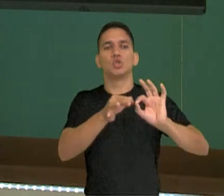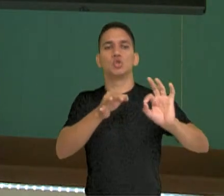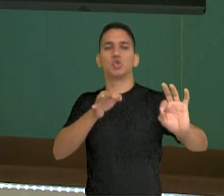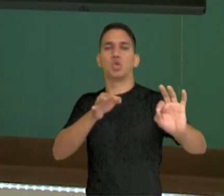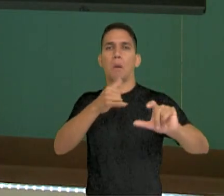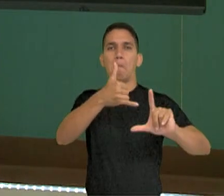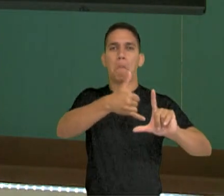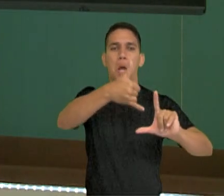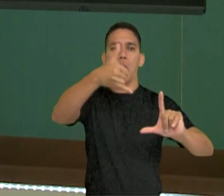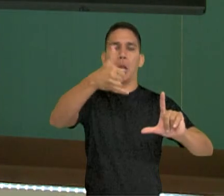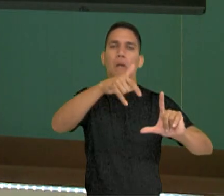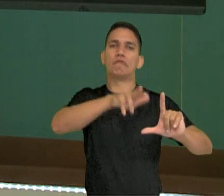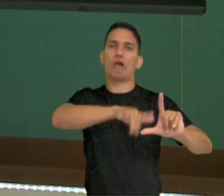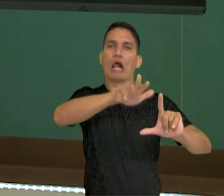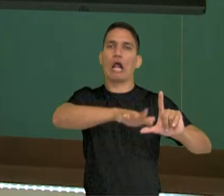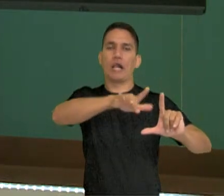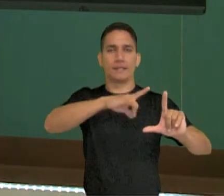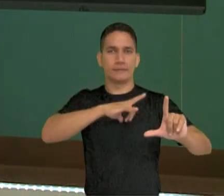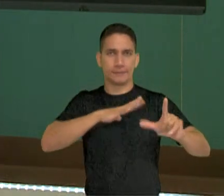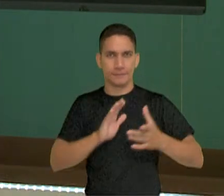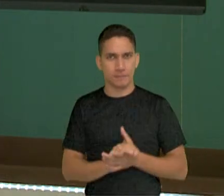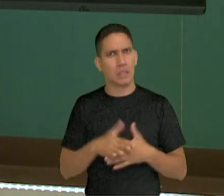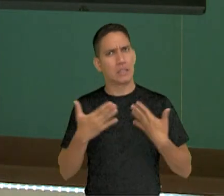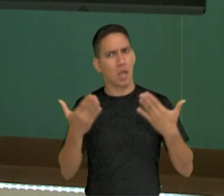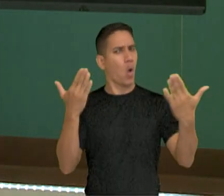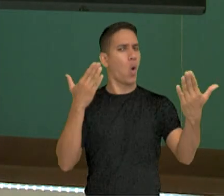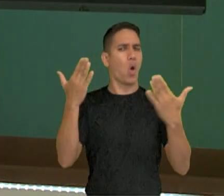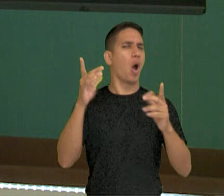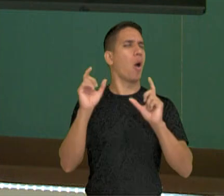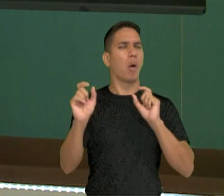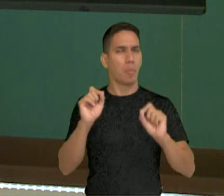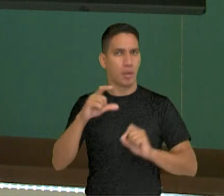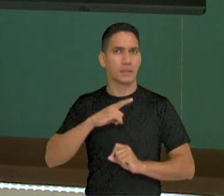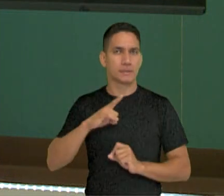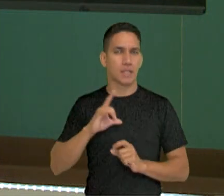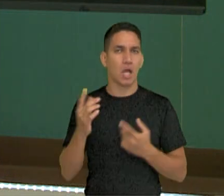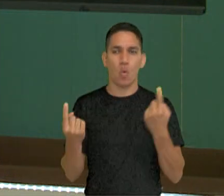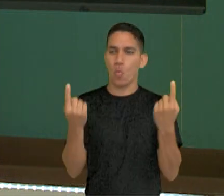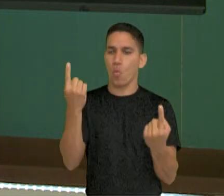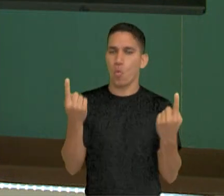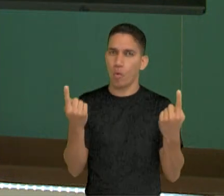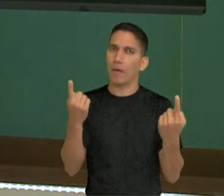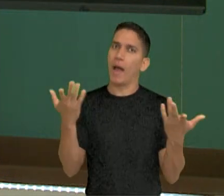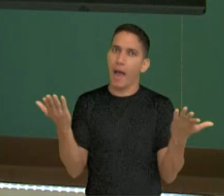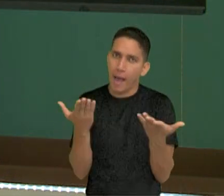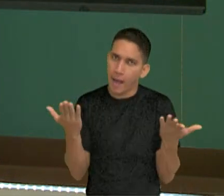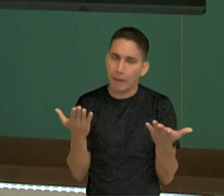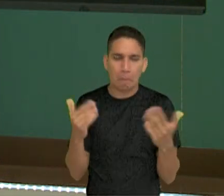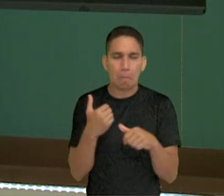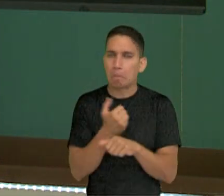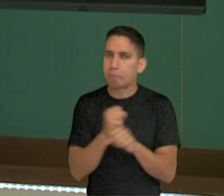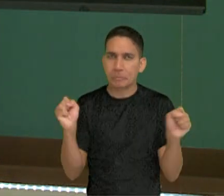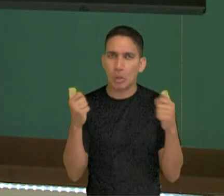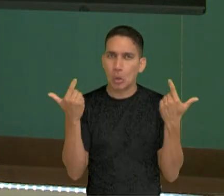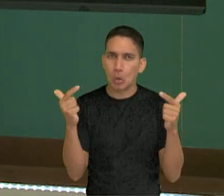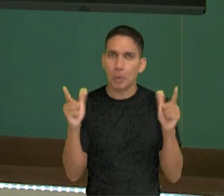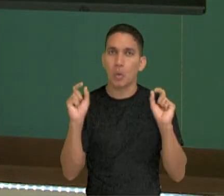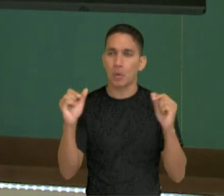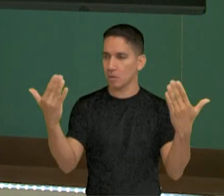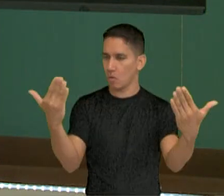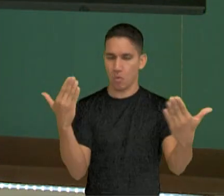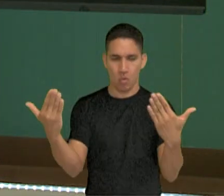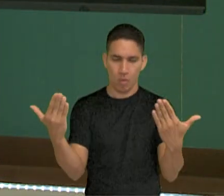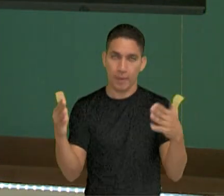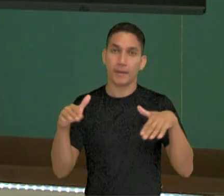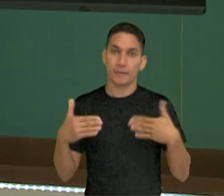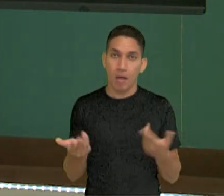daí, obviamente, para a gente poder fazer isso, a gente tem que comparar duas grandezas. Nesse caso, a gente não tem com o que comparar, então, nesse